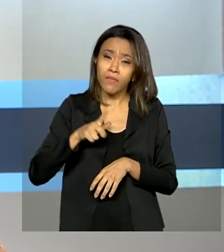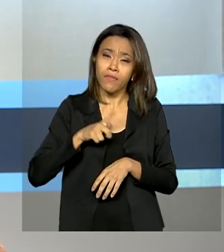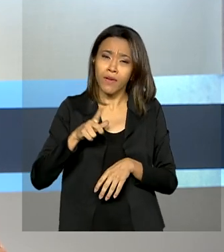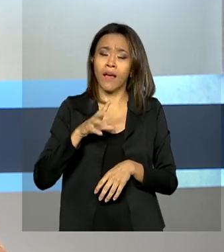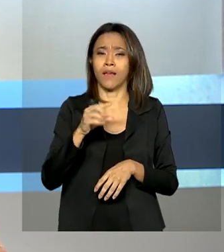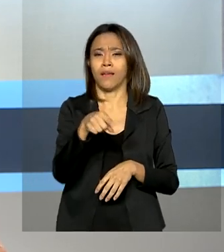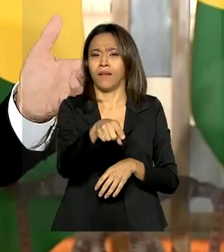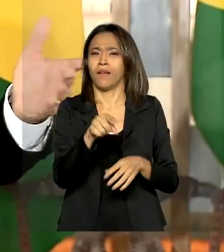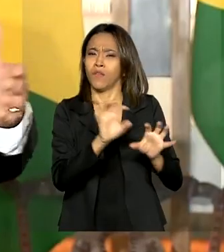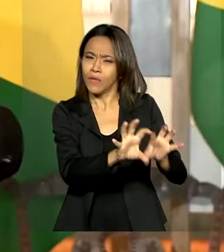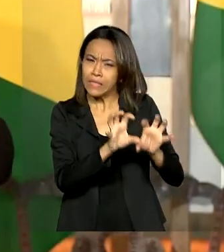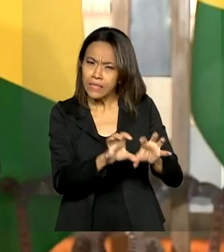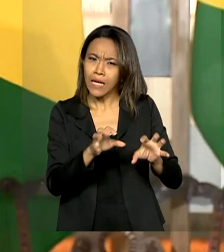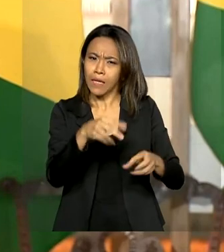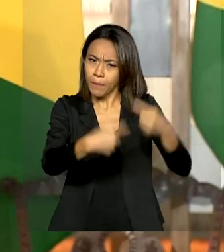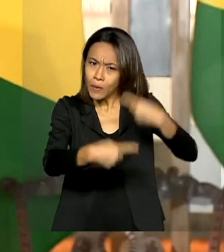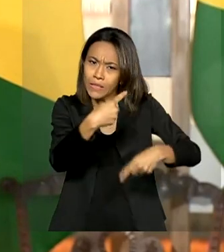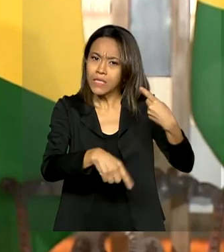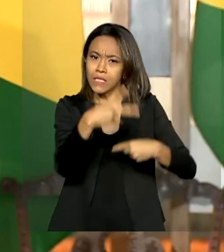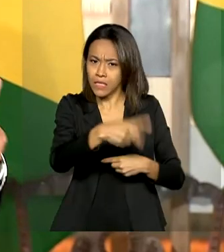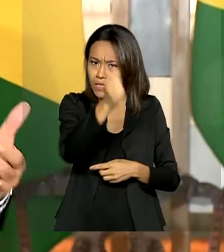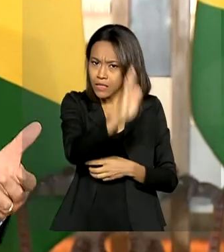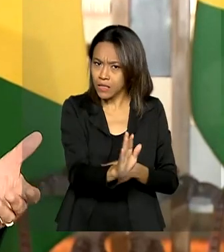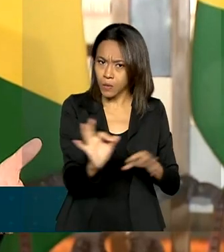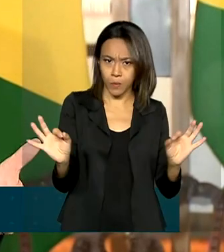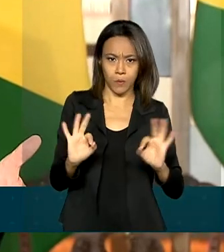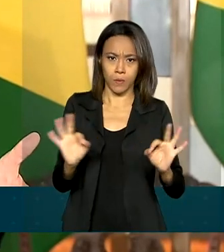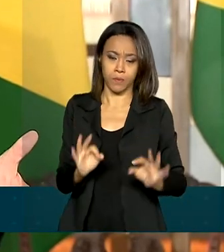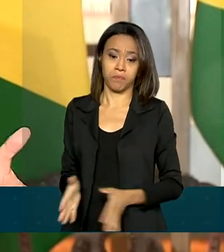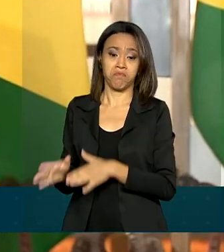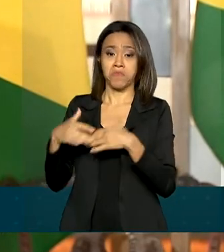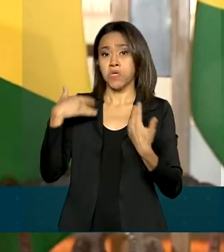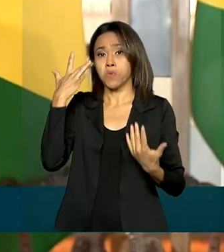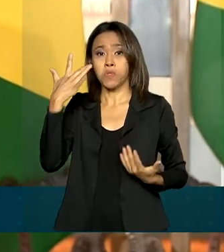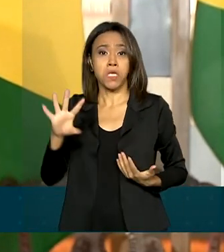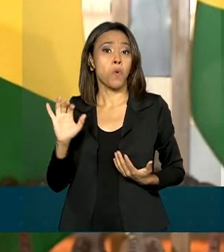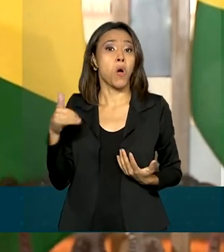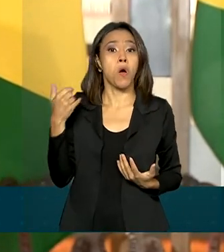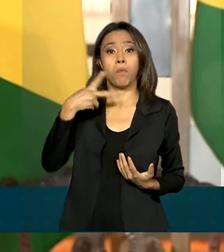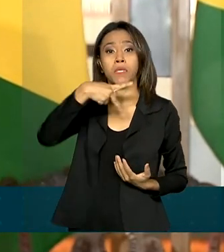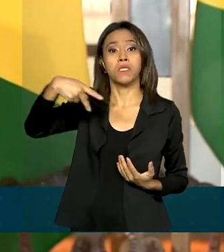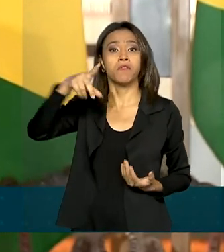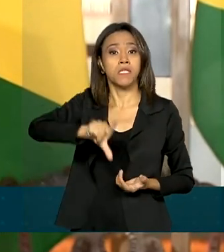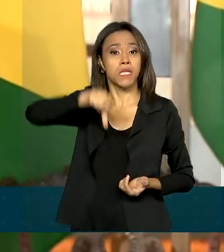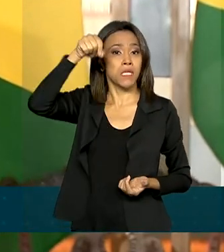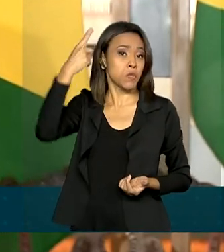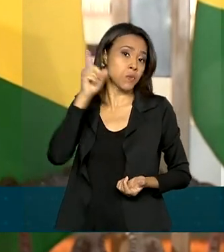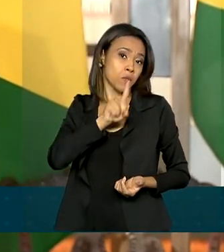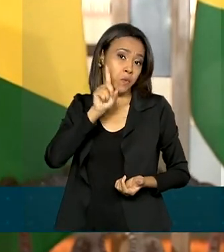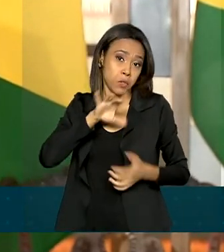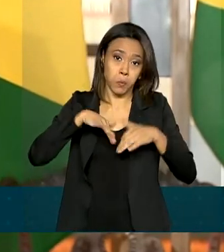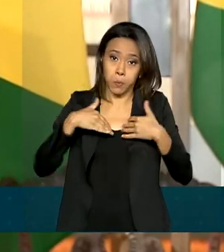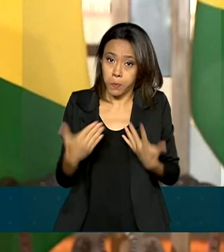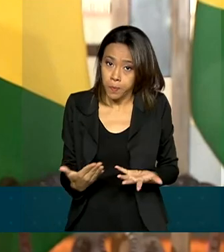brasileira. Se é Biden, se é Trump, nós temos que fazer o certo,